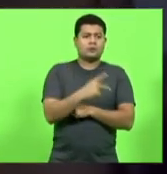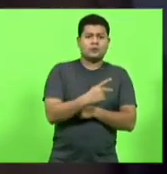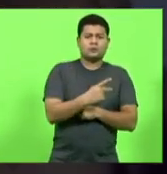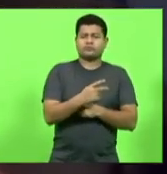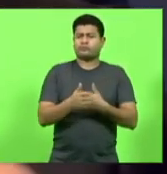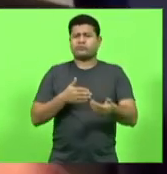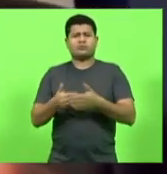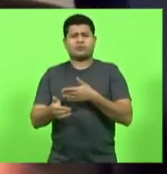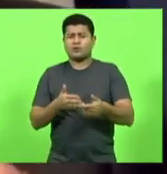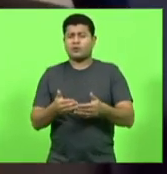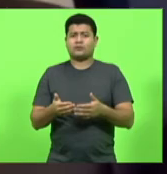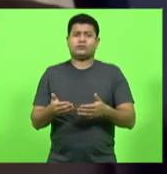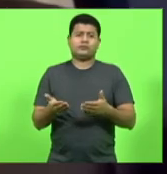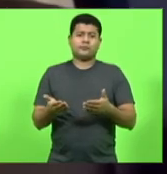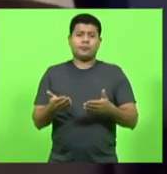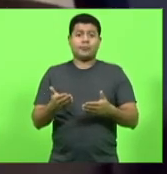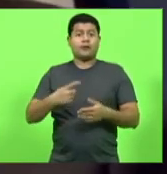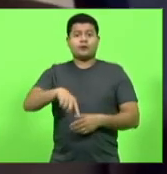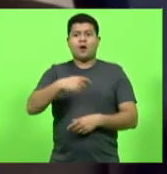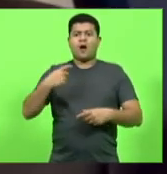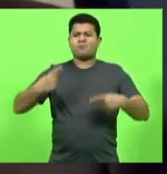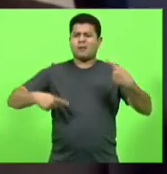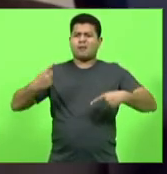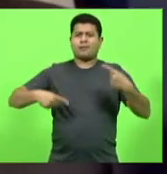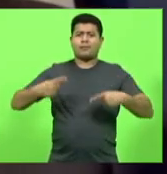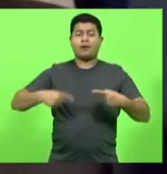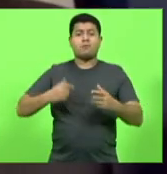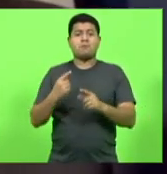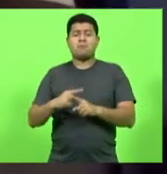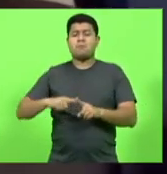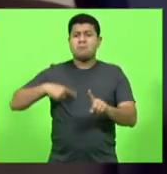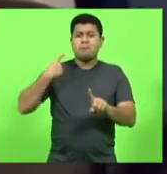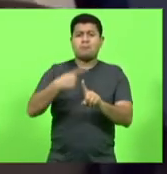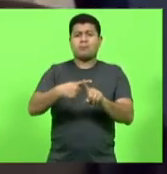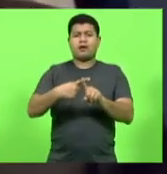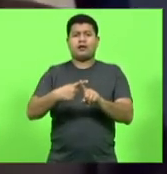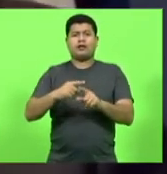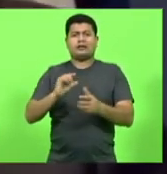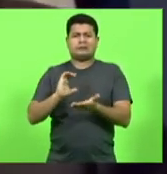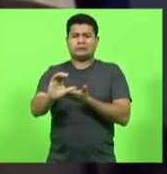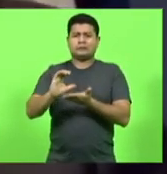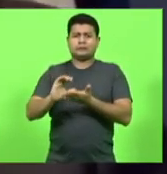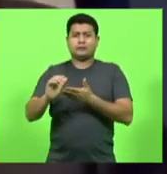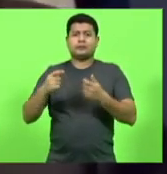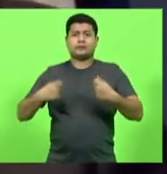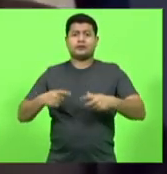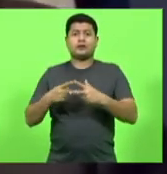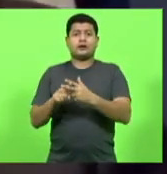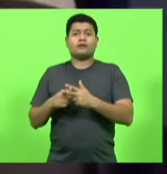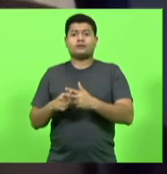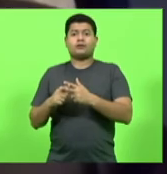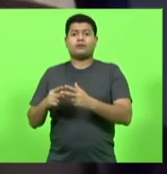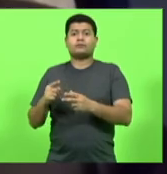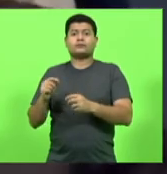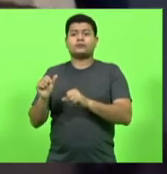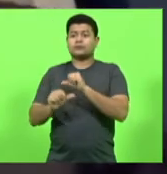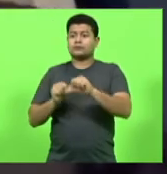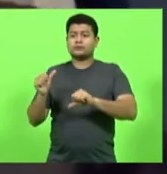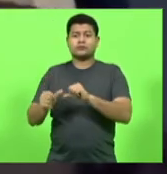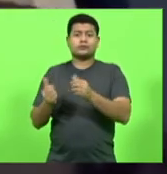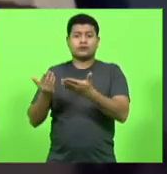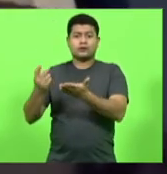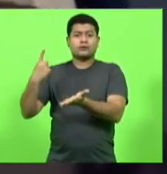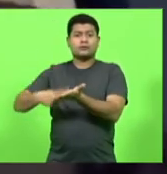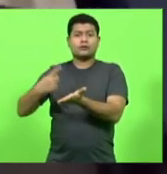também não, nós não temos que brigar aqui para mais investimento, nós temos que brigar pela reforma do Pacto Federativo para não ficar